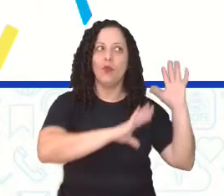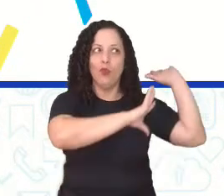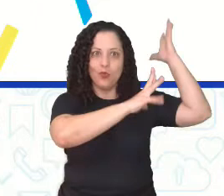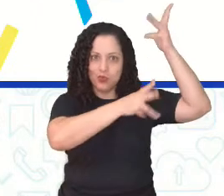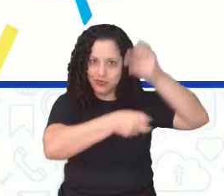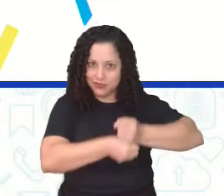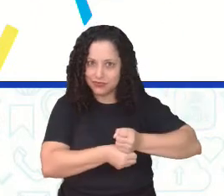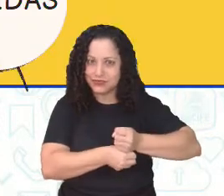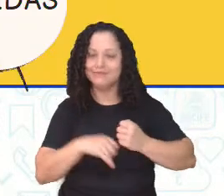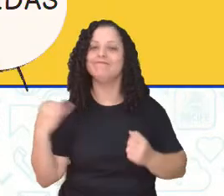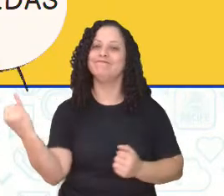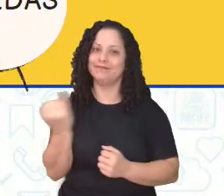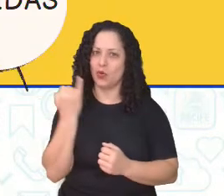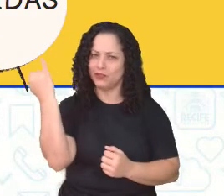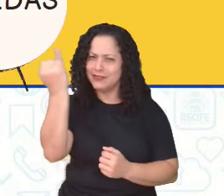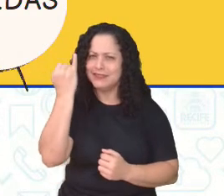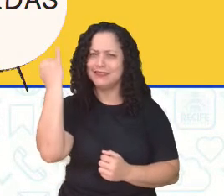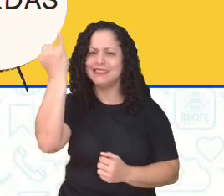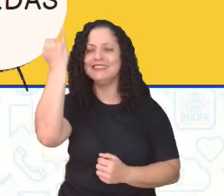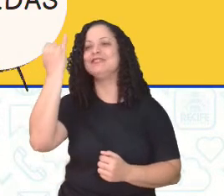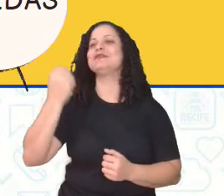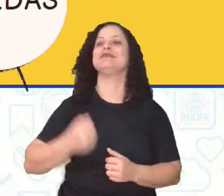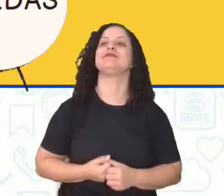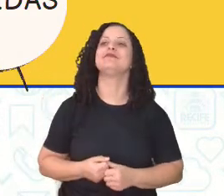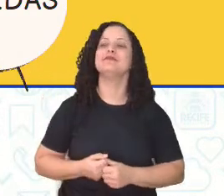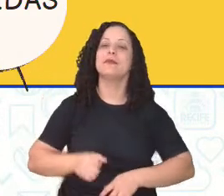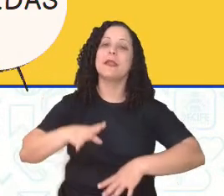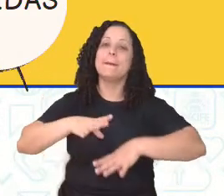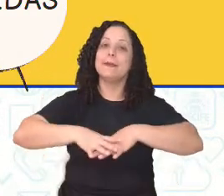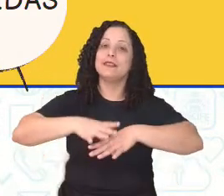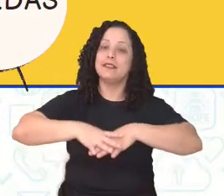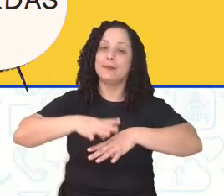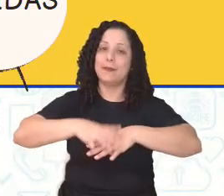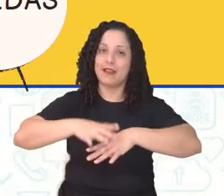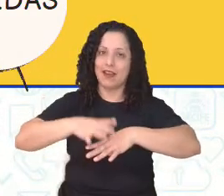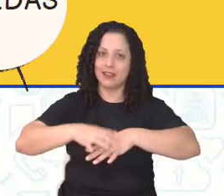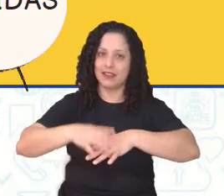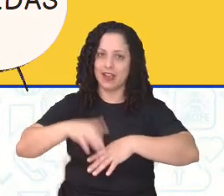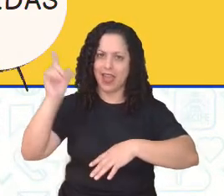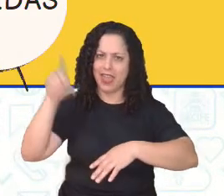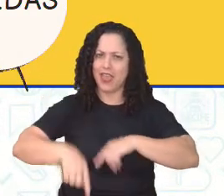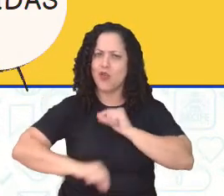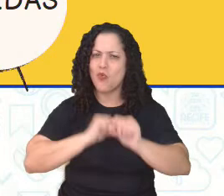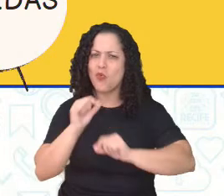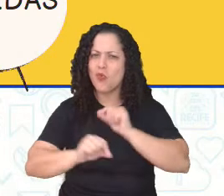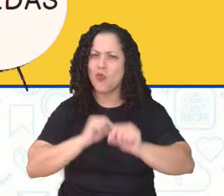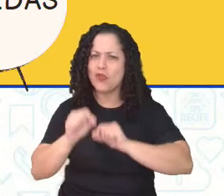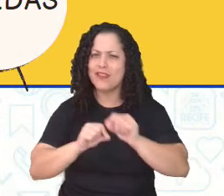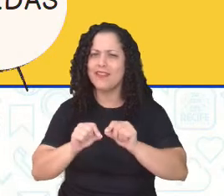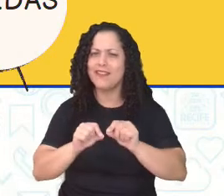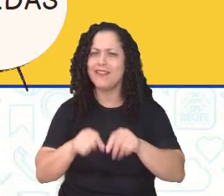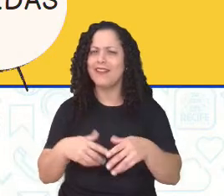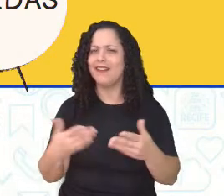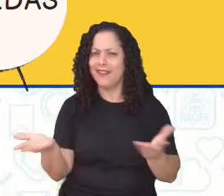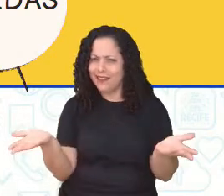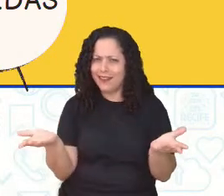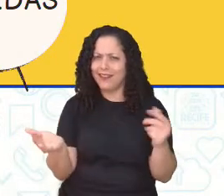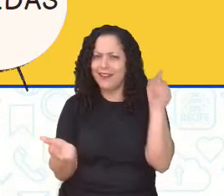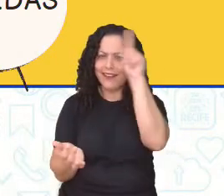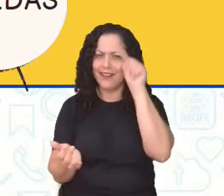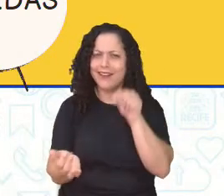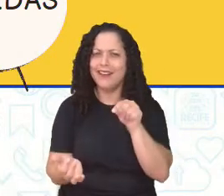recapitulando, isso é importante, gente. Matemática não é caixinha. Então, tudo